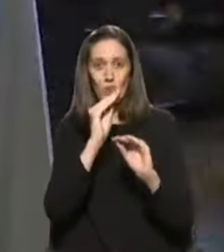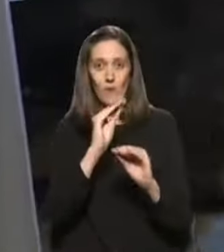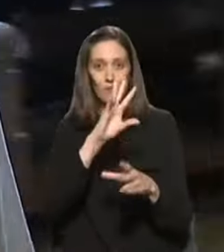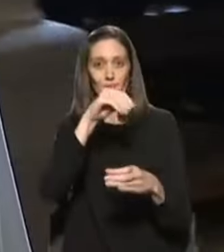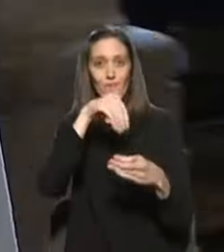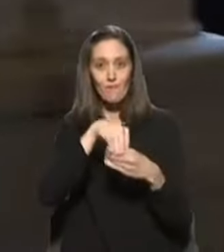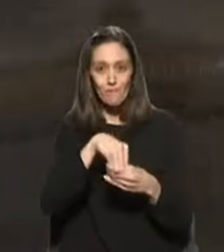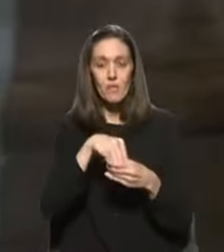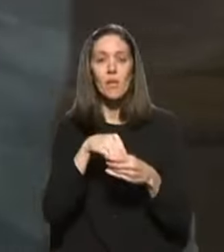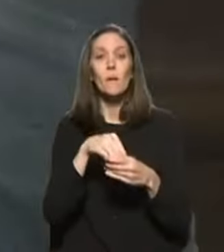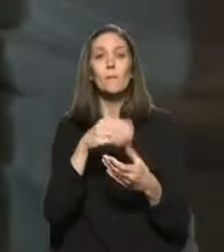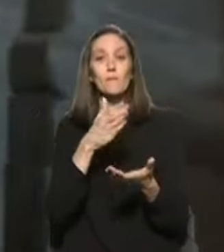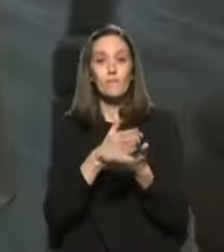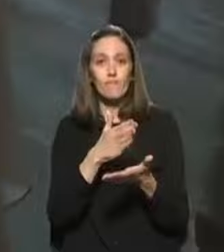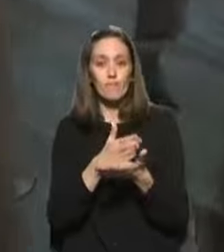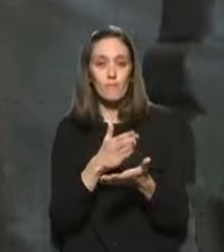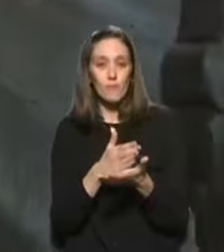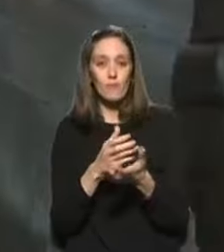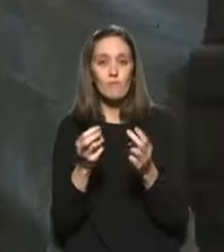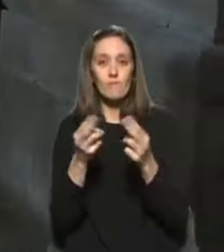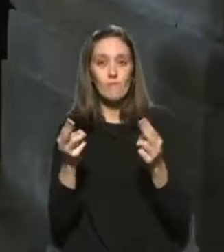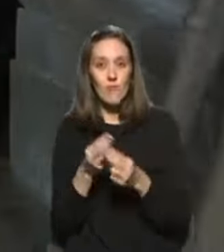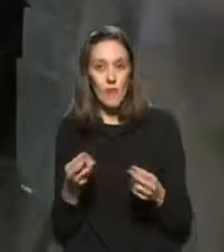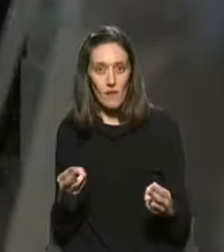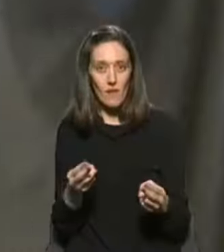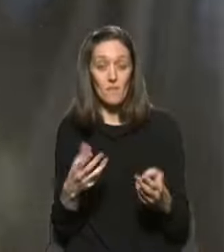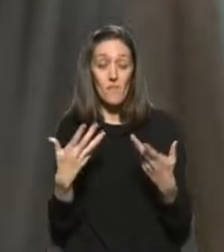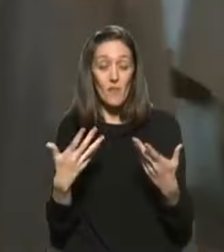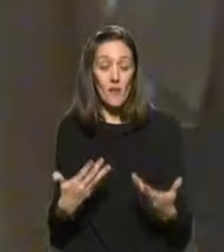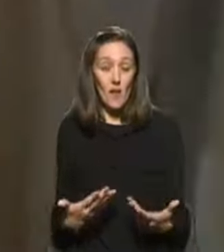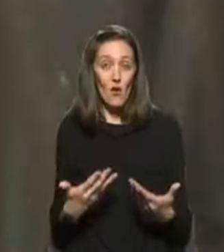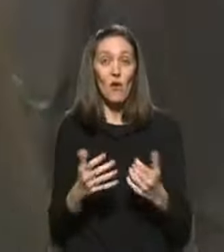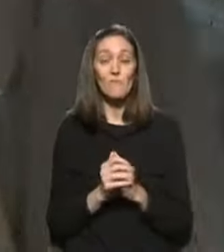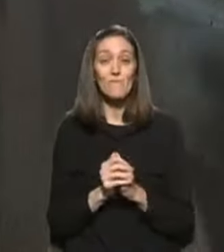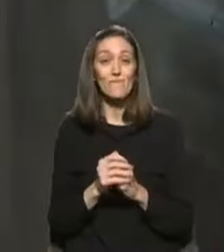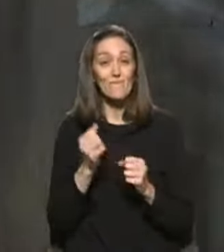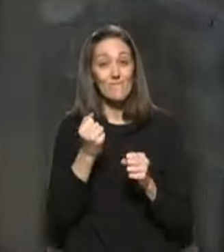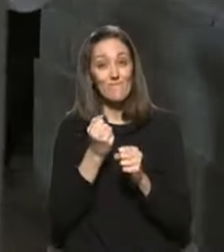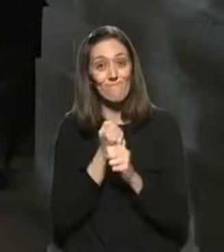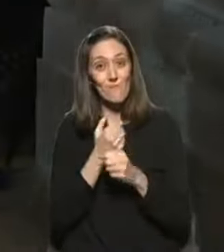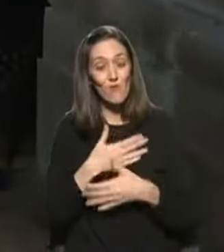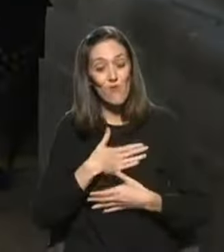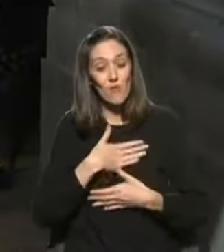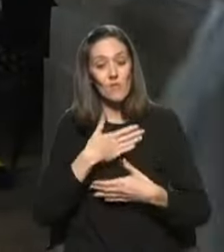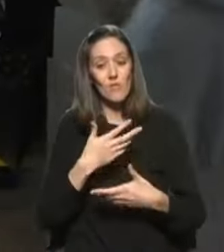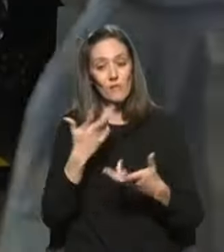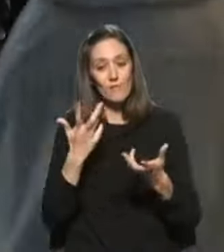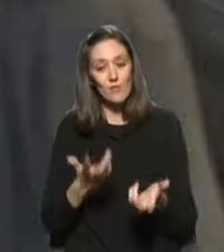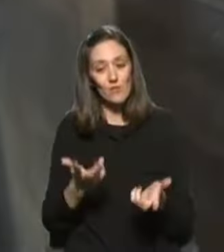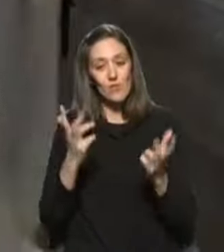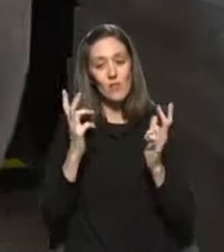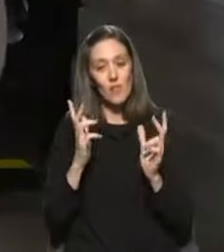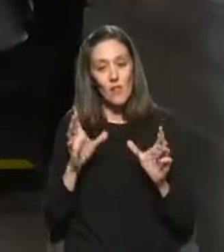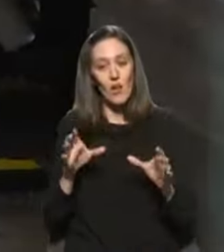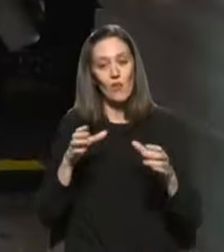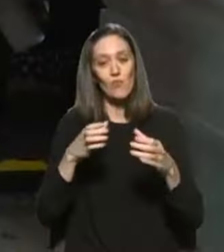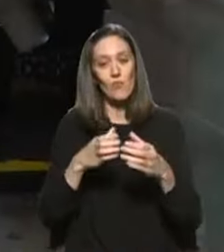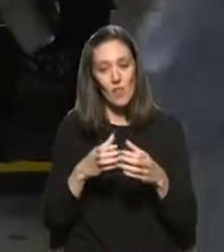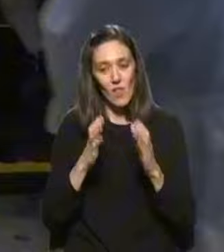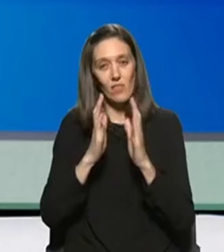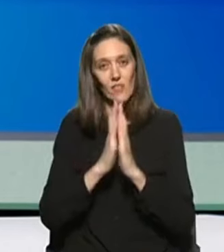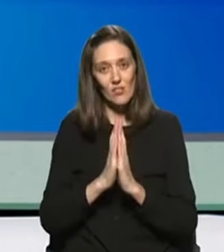pelo Seminário Episcopal de Angra. Seguem agora uma vocação de disponibilidade à comunidade cristã.